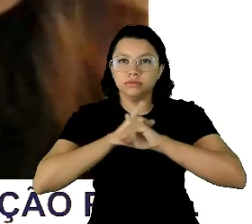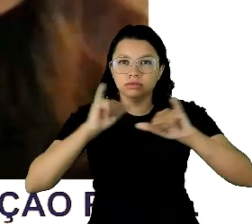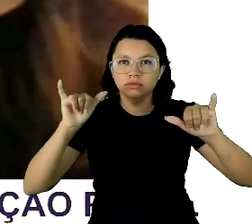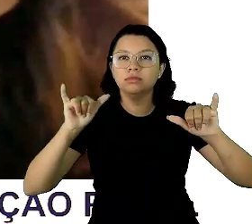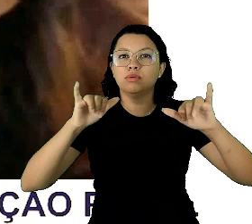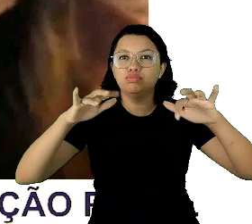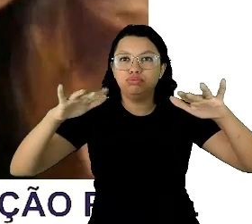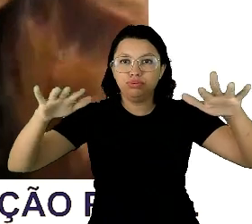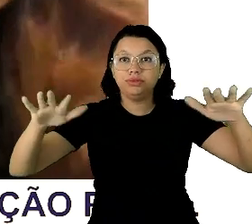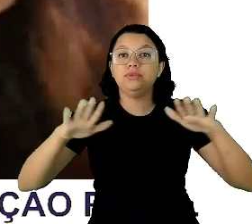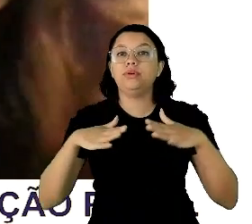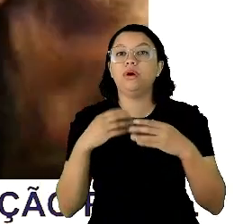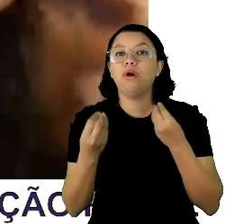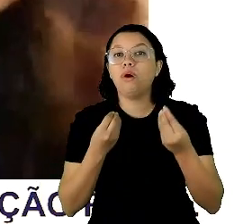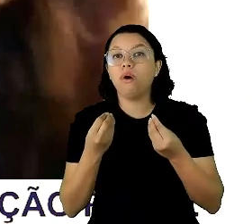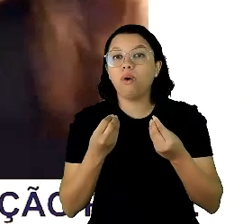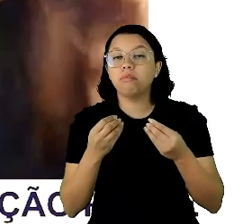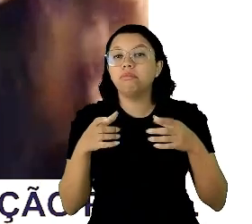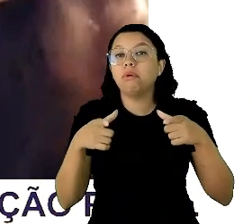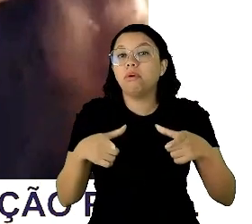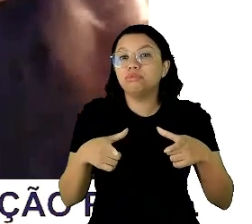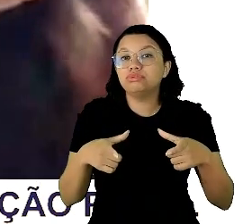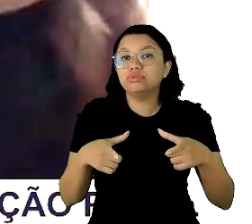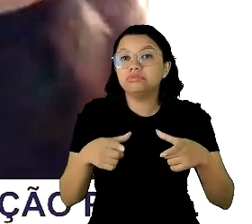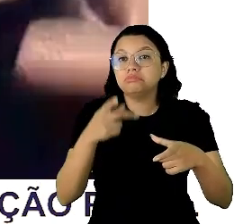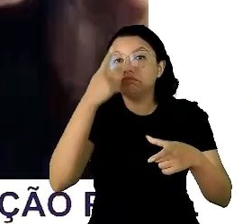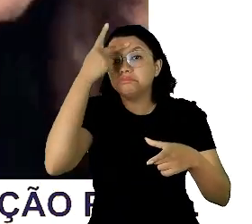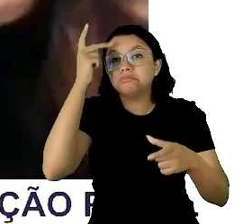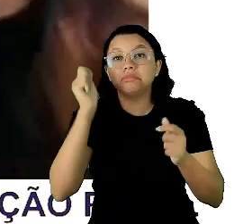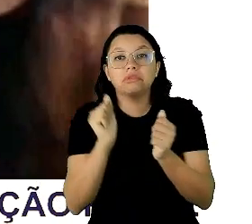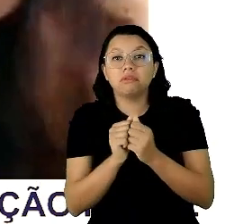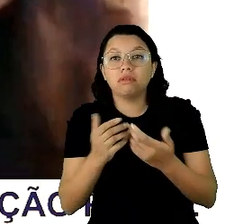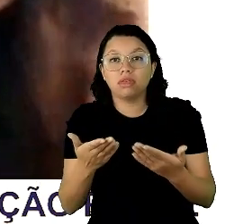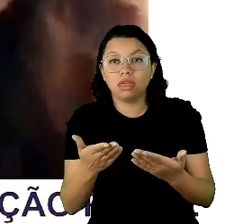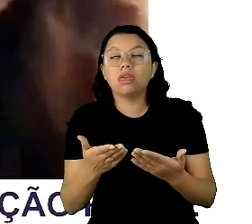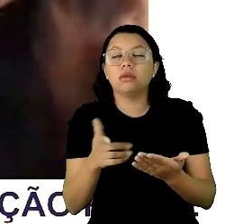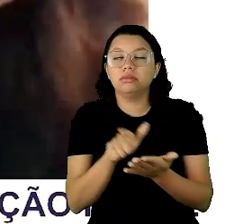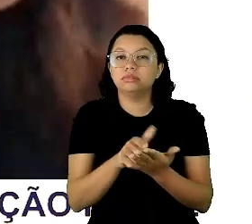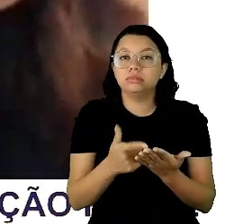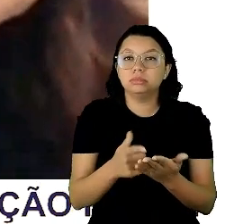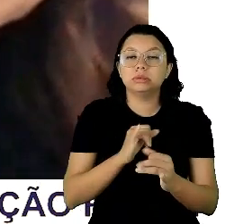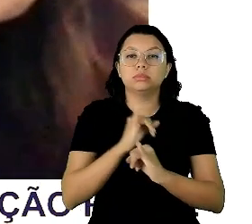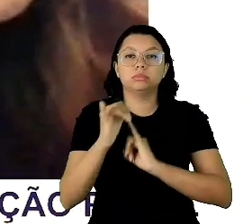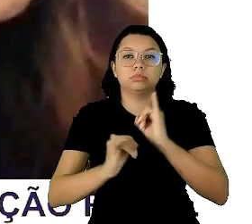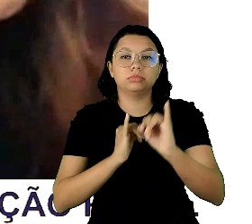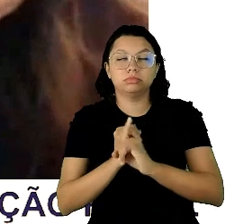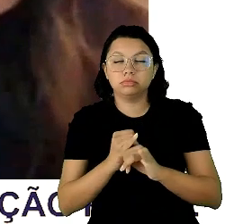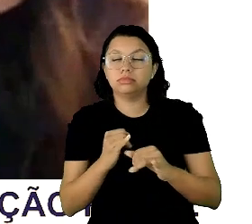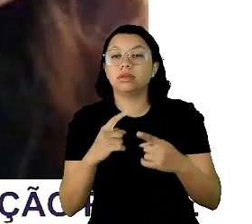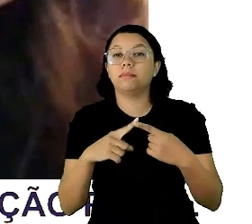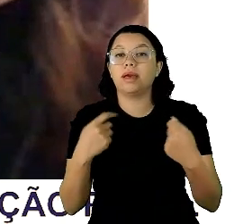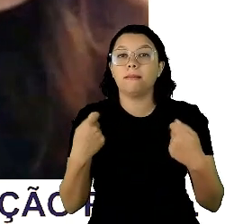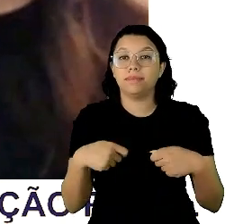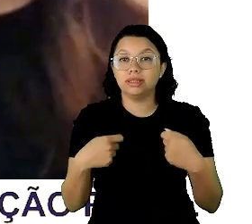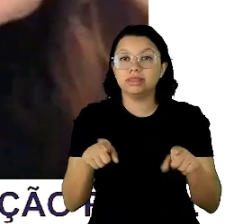lei. Quando? Aonde? Com quem? Tudo bem, na televisão, no jornal, na internet, ótimo. Mas a gente também tem que divulgar nas escolas e dentro de